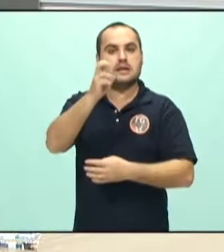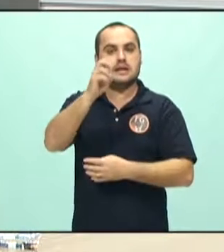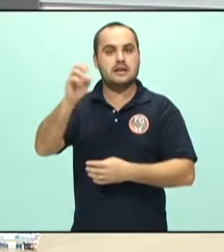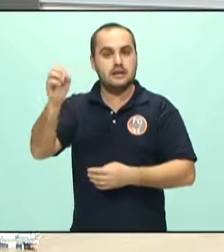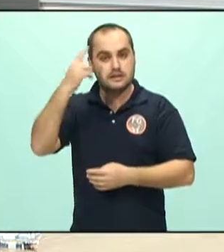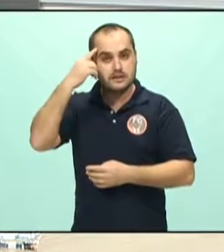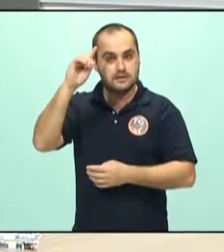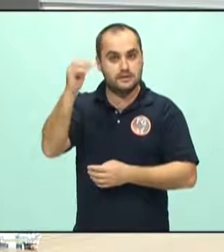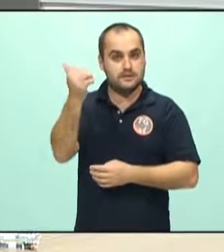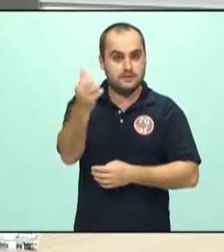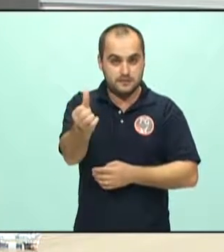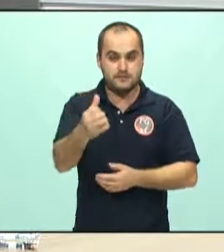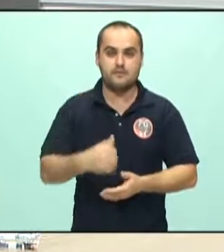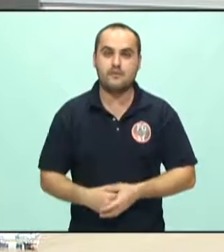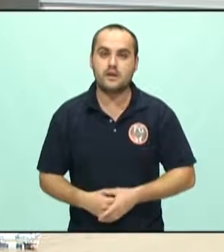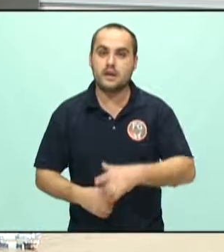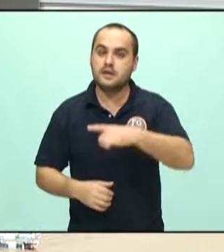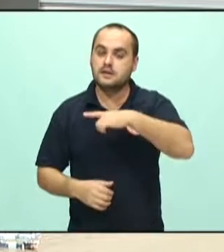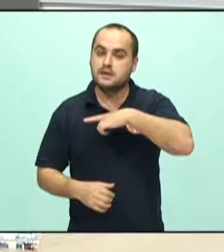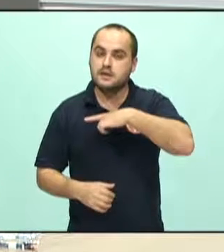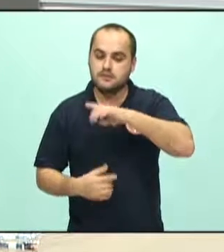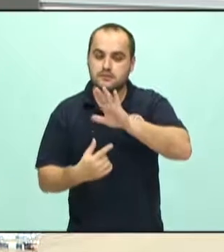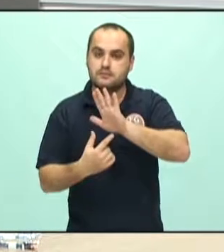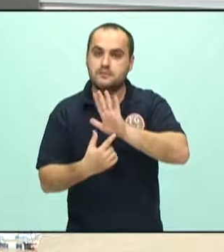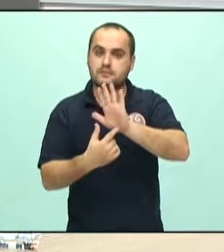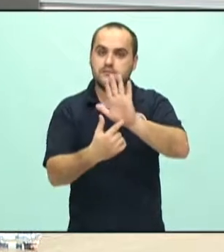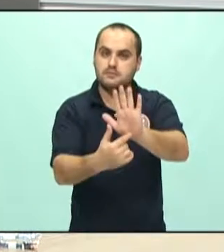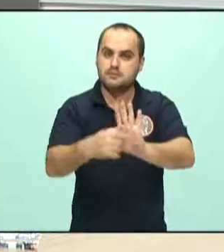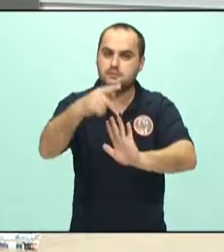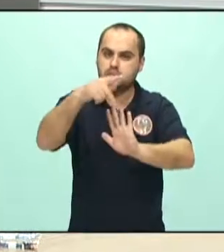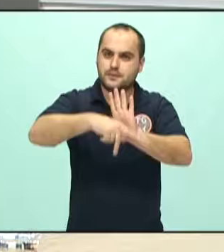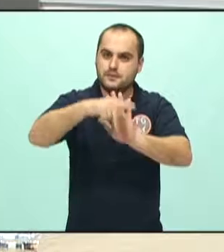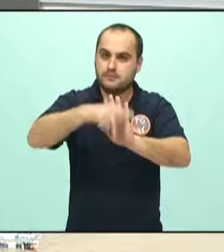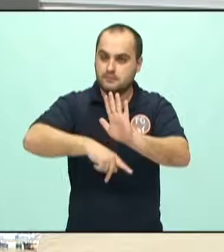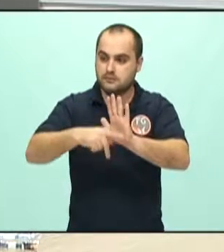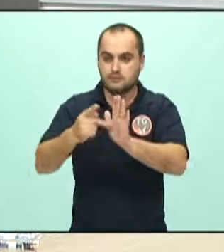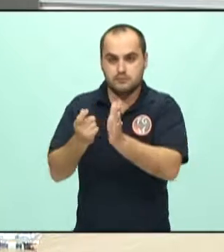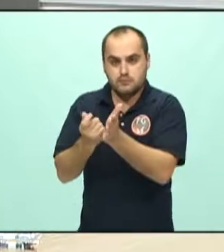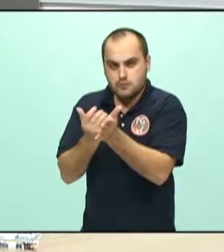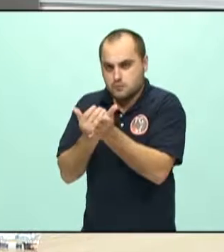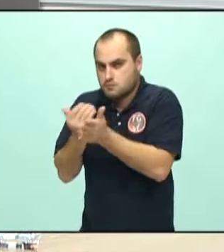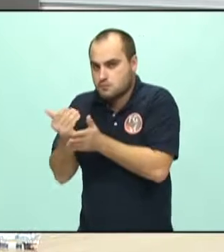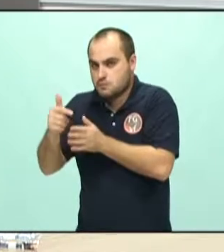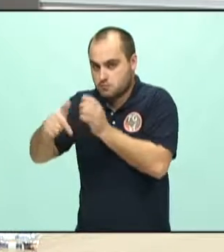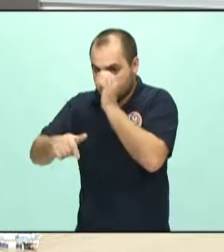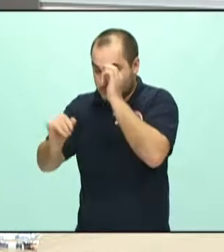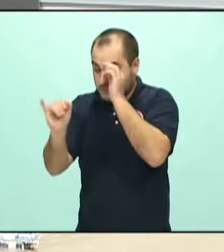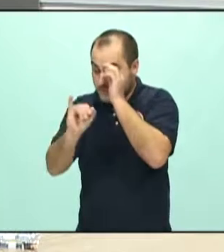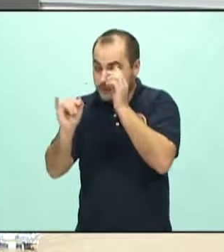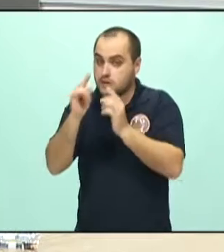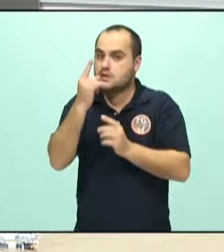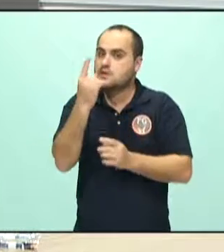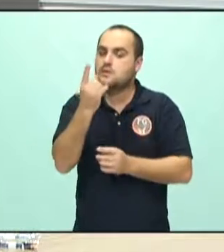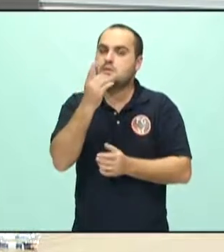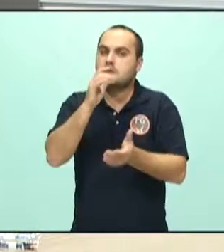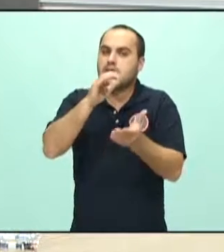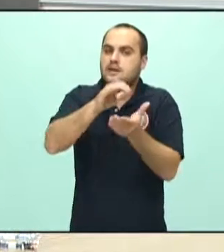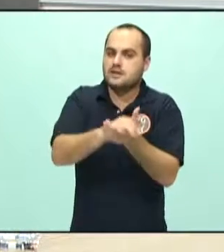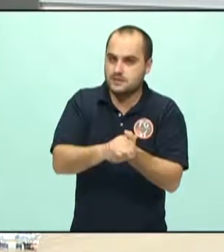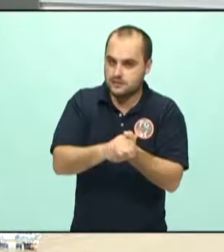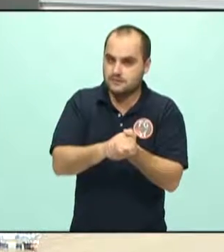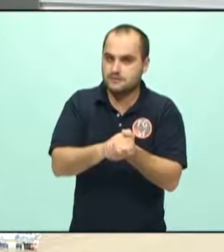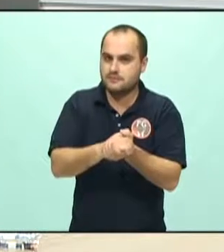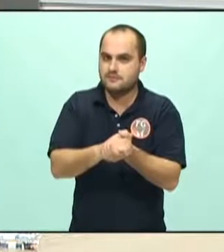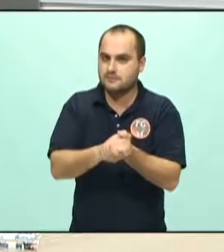tivemos também a apresentação dos sonhos do bar é um projeto que nasceu aqui em itajaí é de um casal que está levando educação ambiental brasil